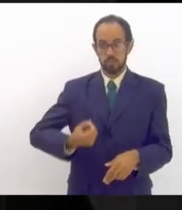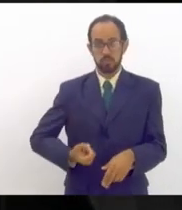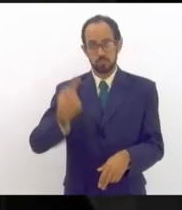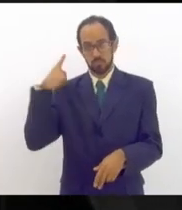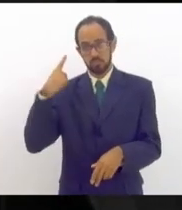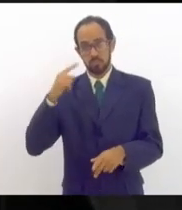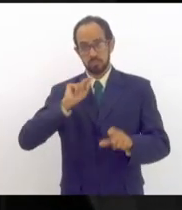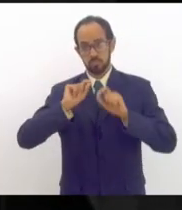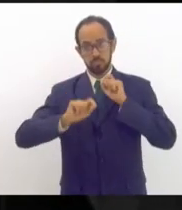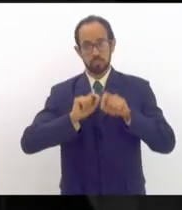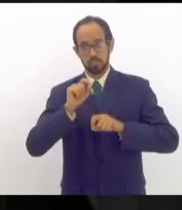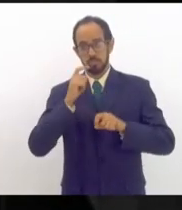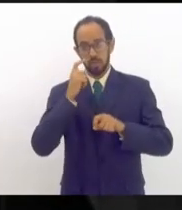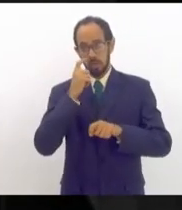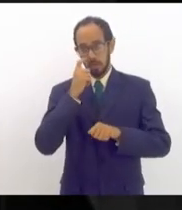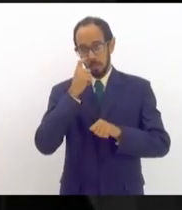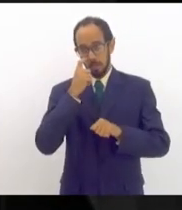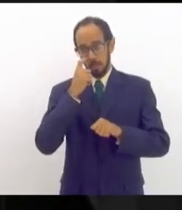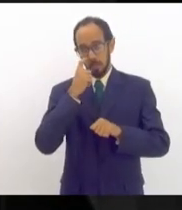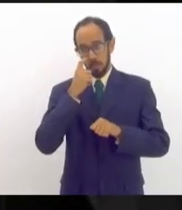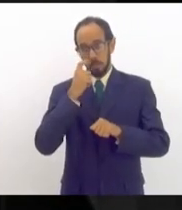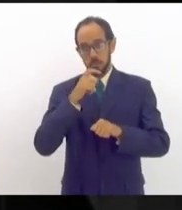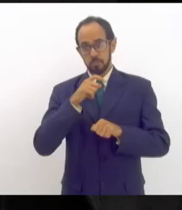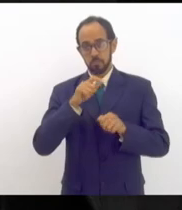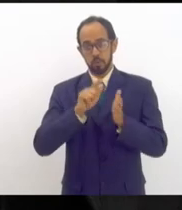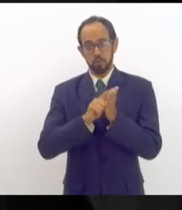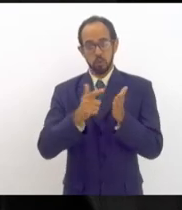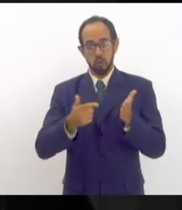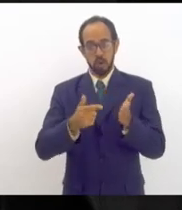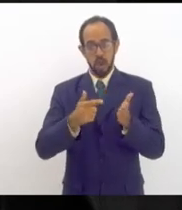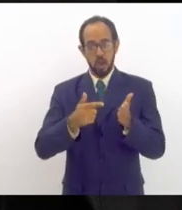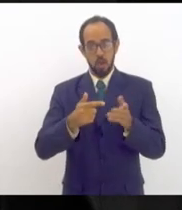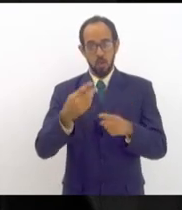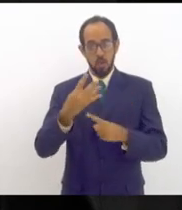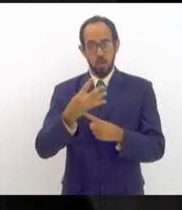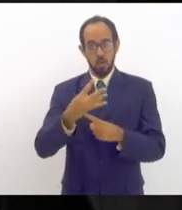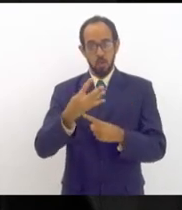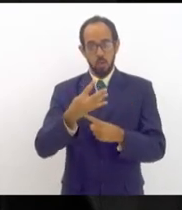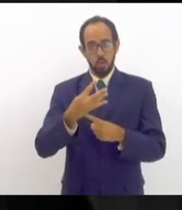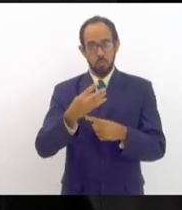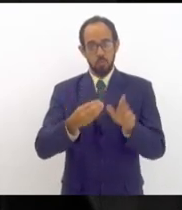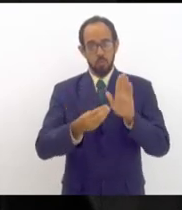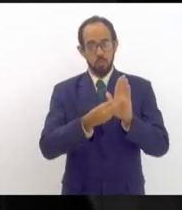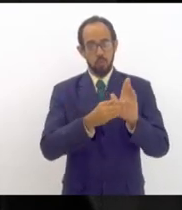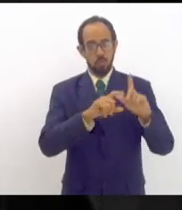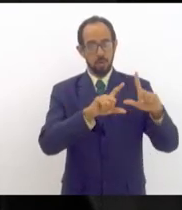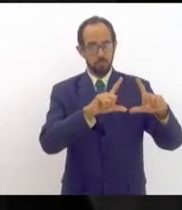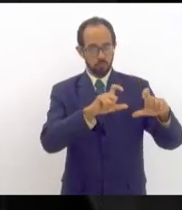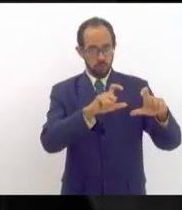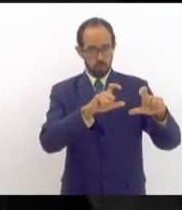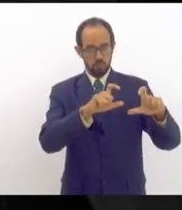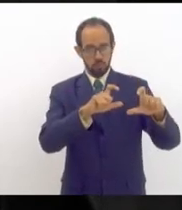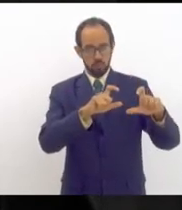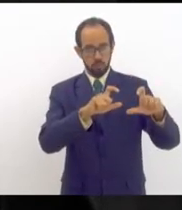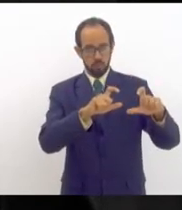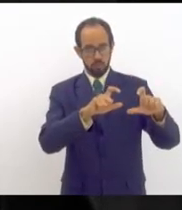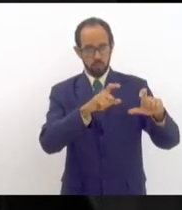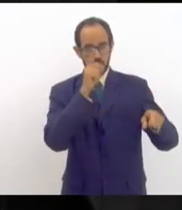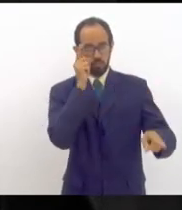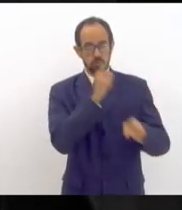é que o jornal O Globo trouxe uma foto de um flagrante